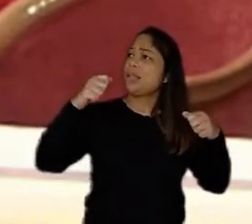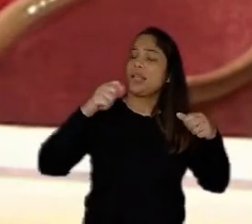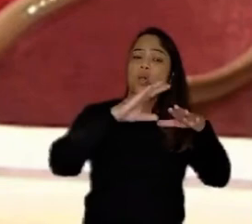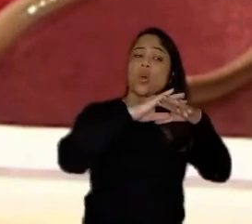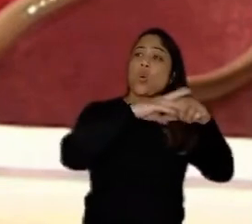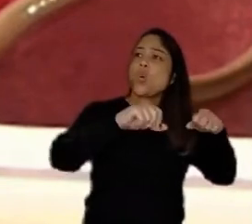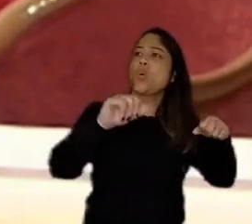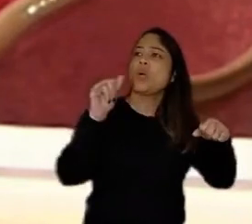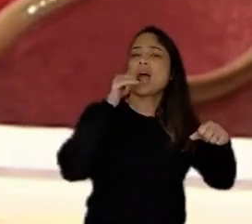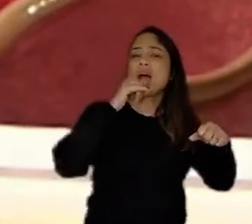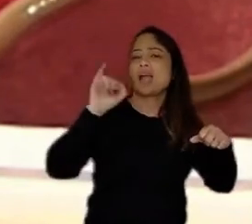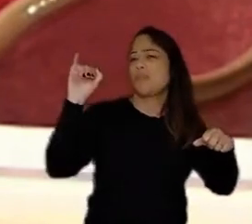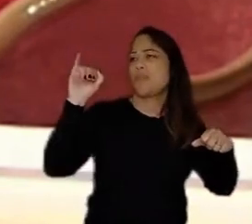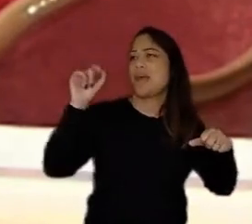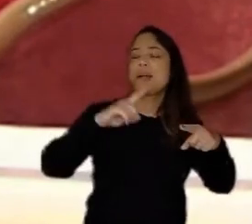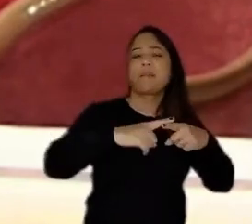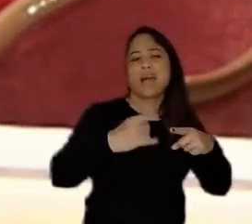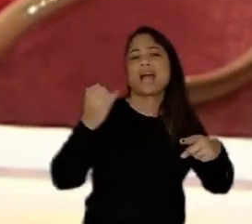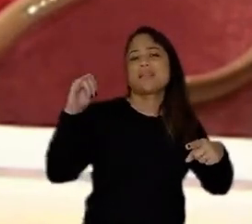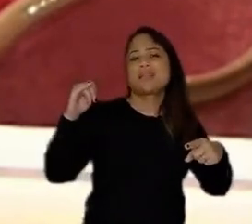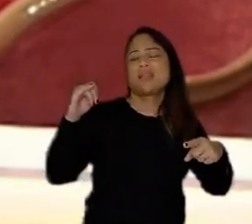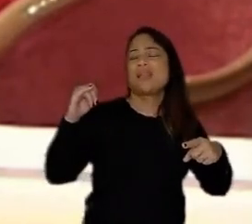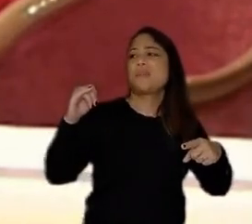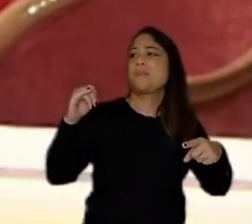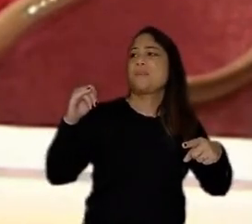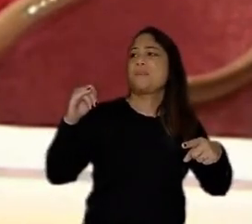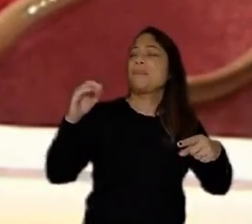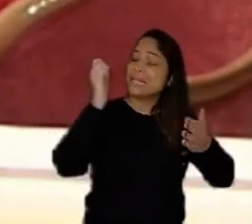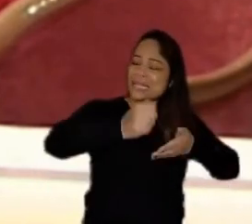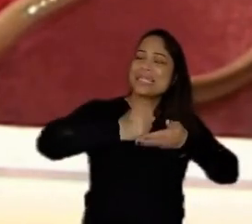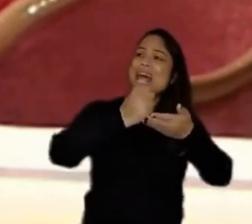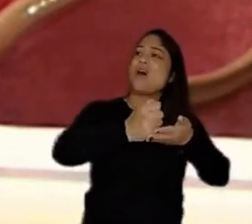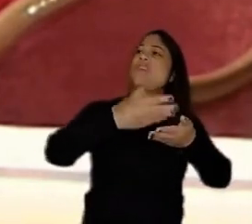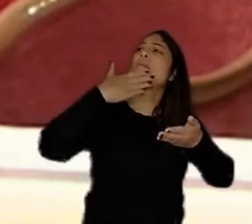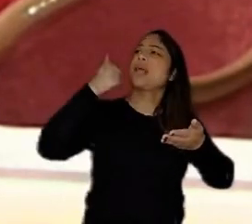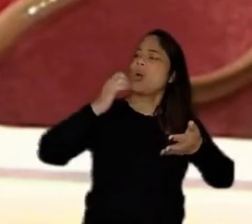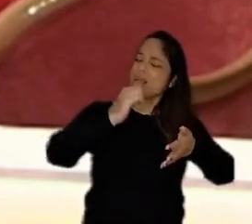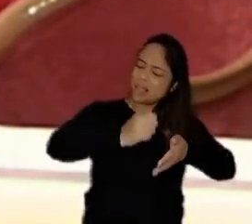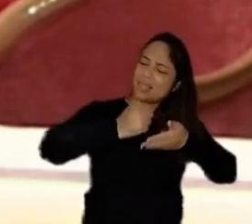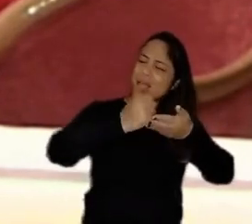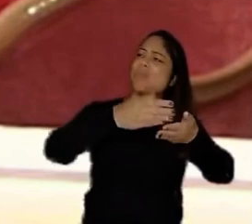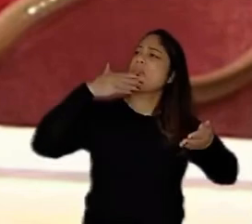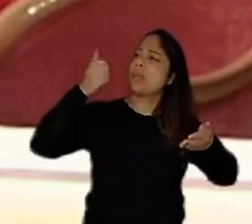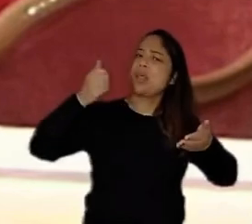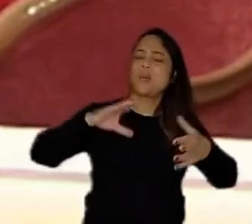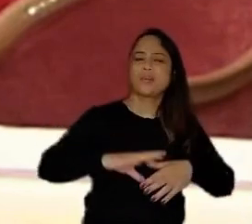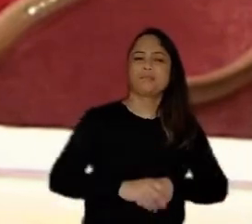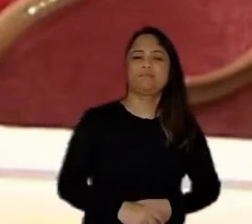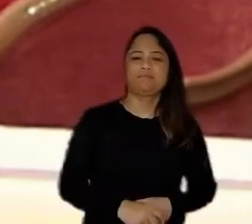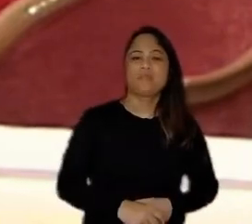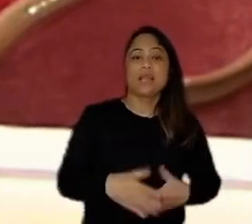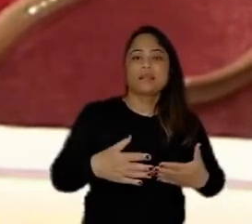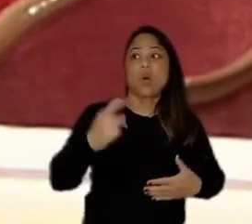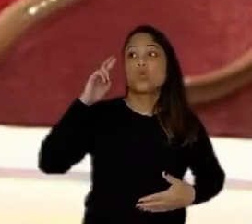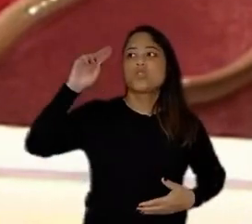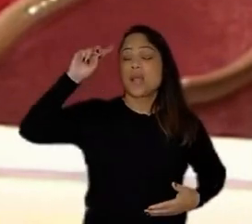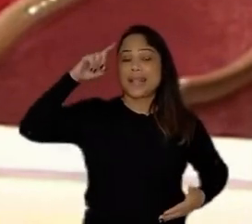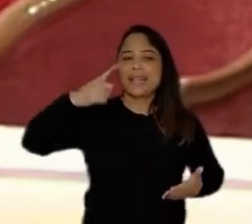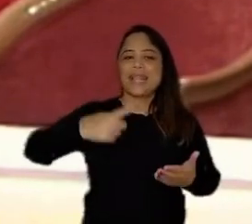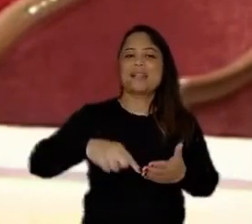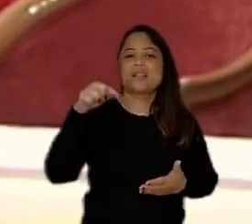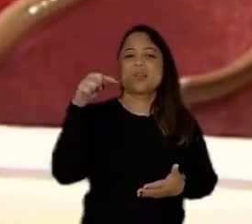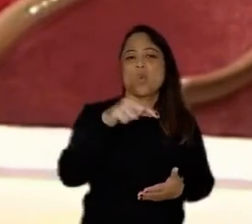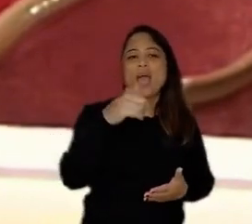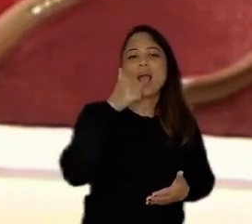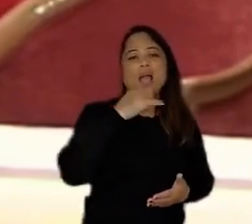Senhor não tiver mais propósito na vida dela, a minha esperança é salva ela. E o Senhor recolheu.